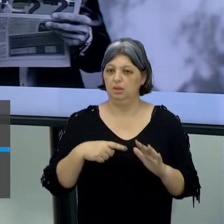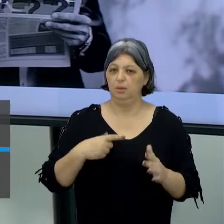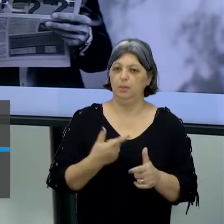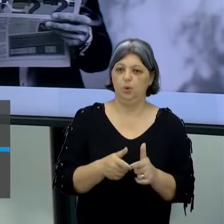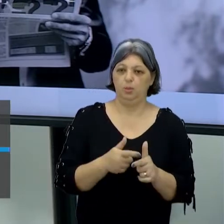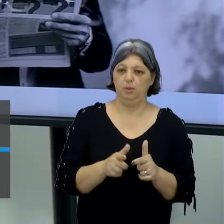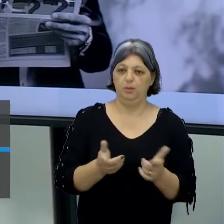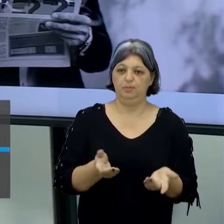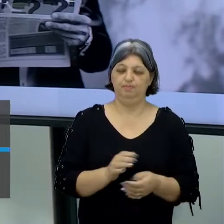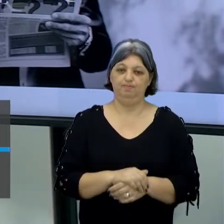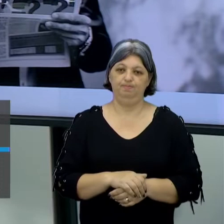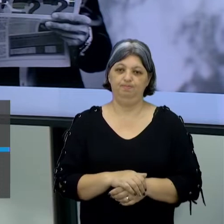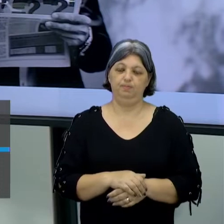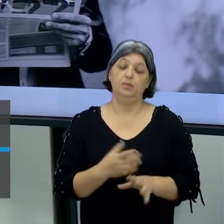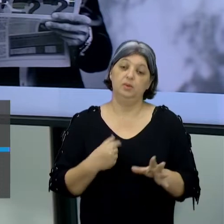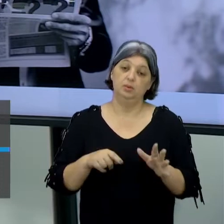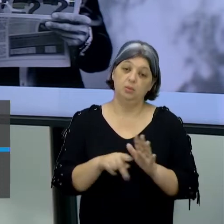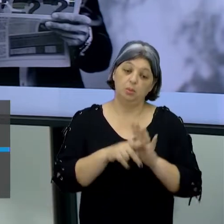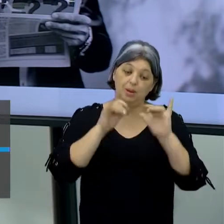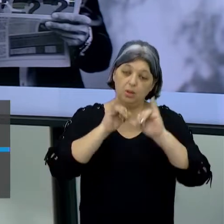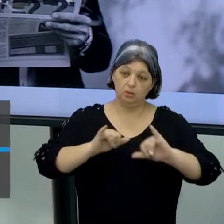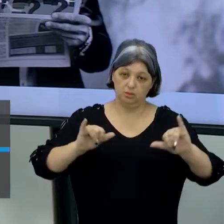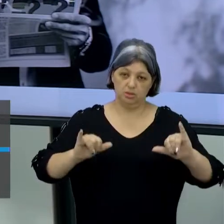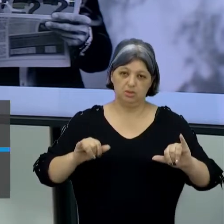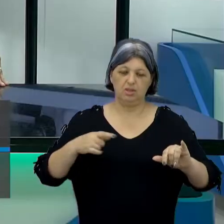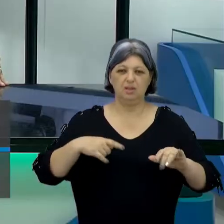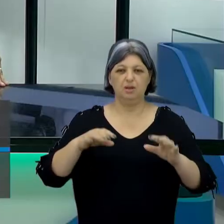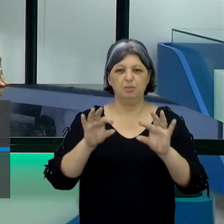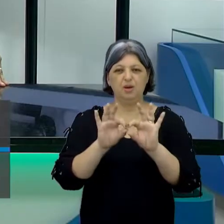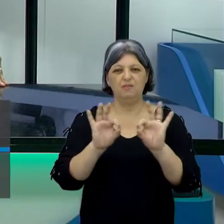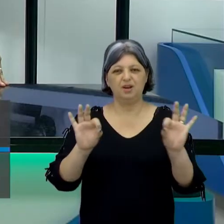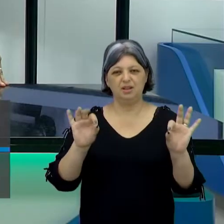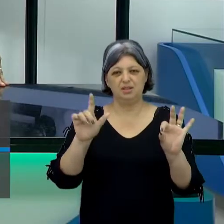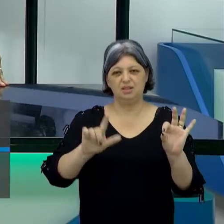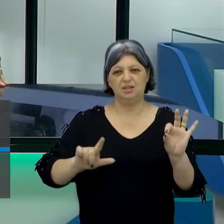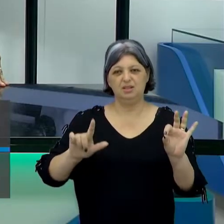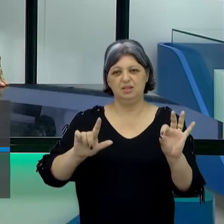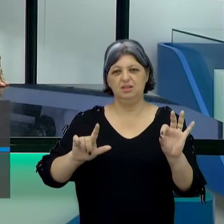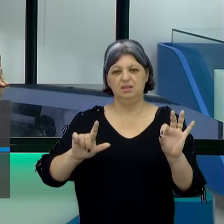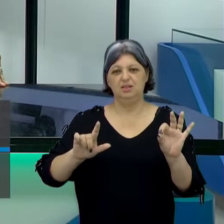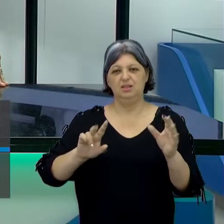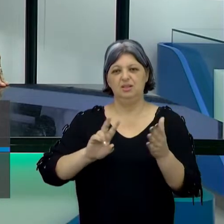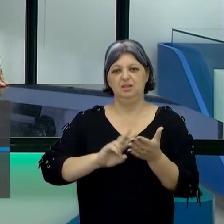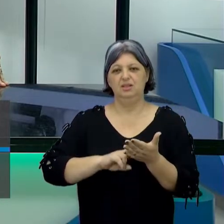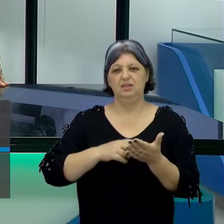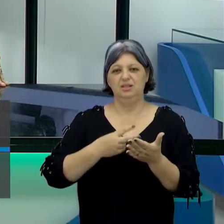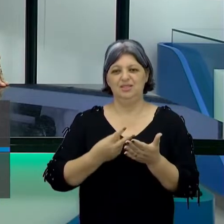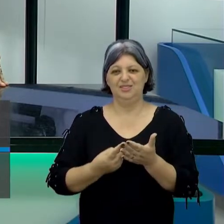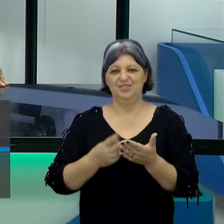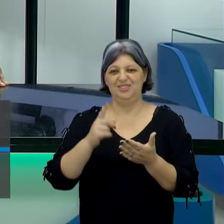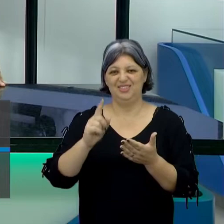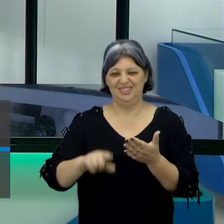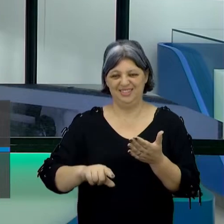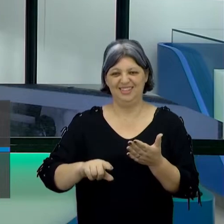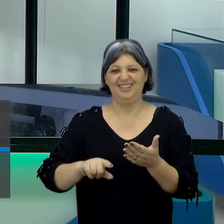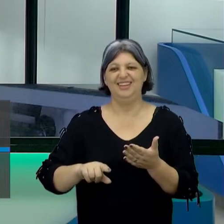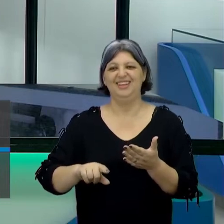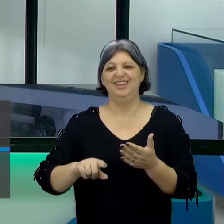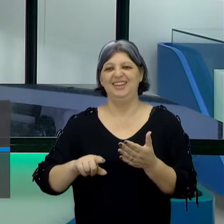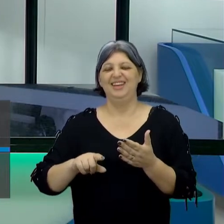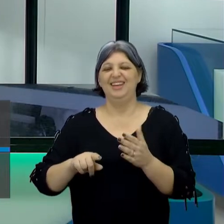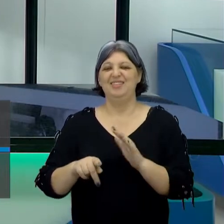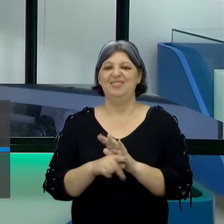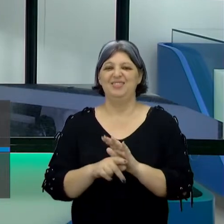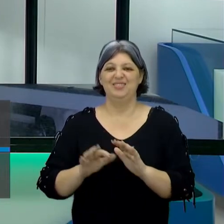Agora, quando a gente pega a notícia, é complicado. Tem até uma frase de literatura, né? Tradutore traidore. Tipo, tradutor é o